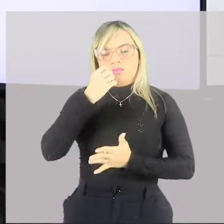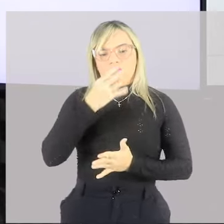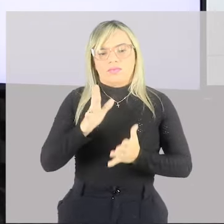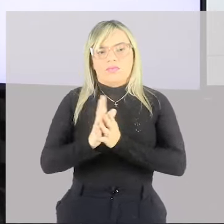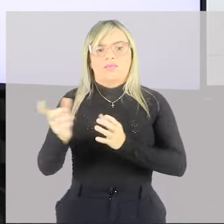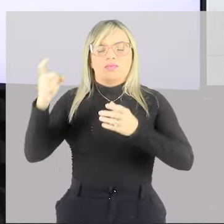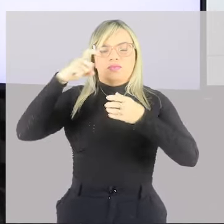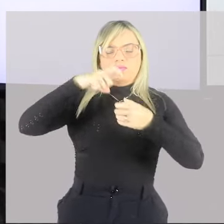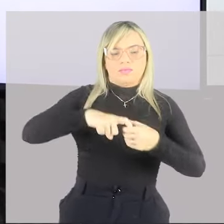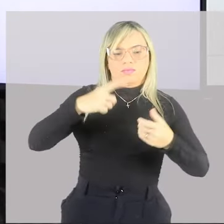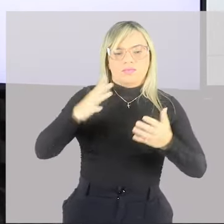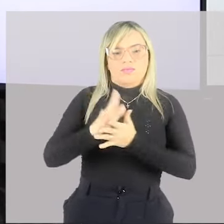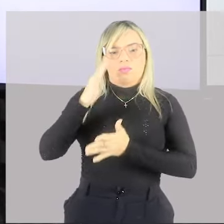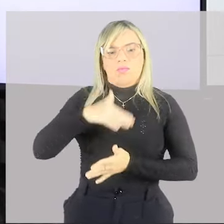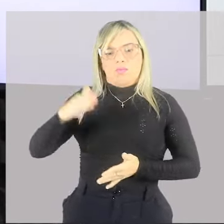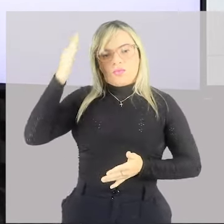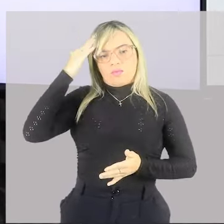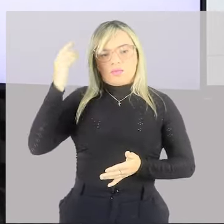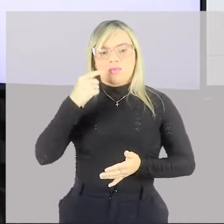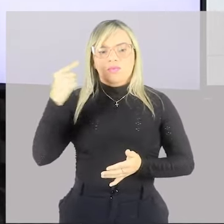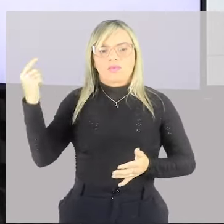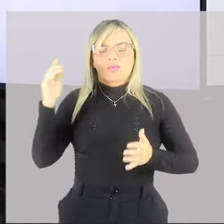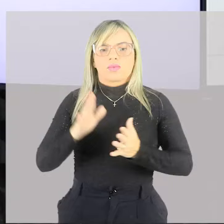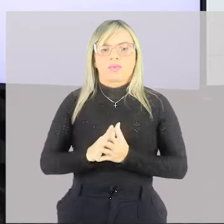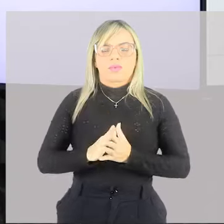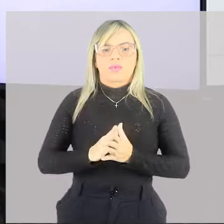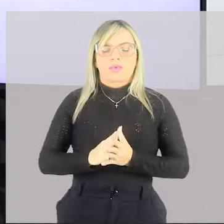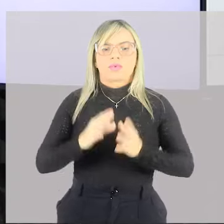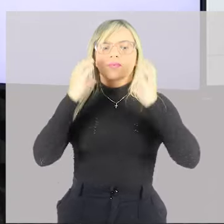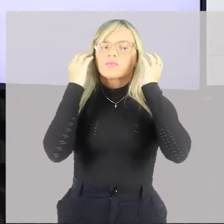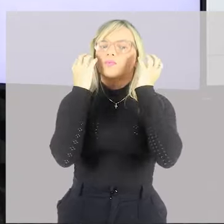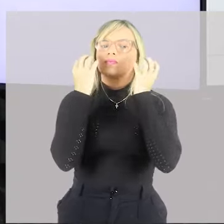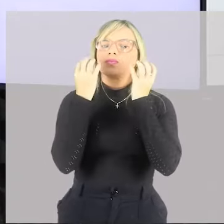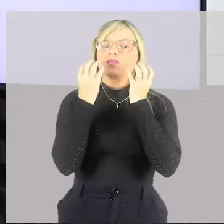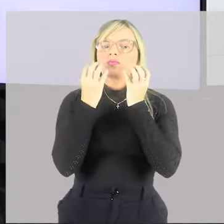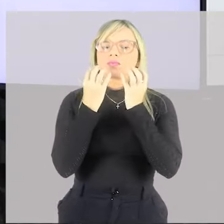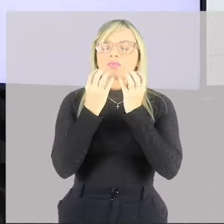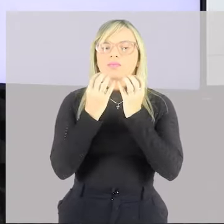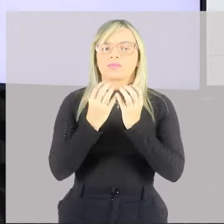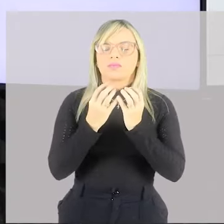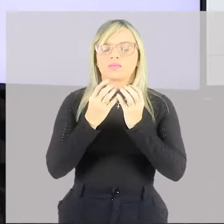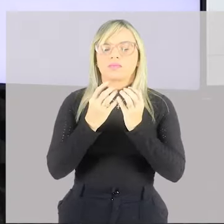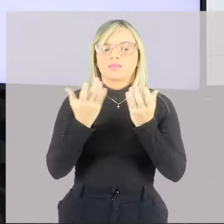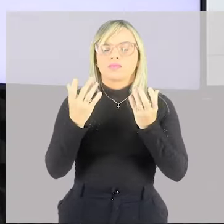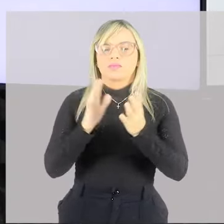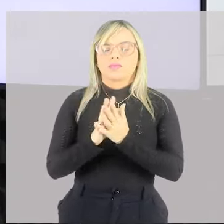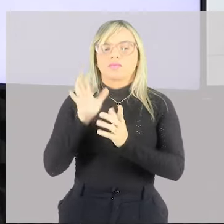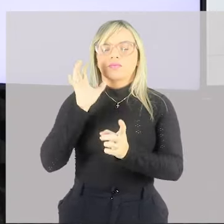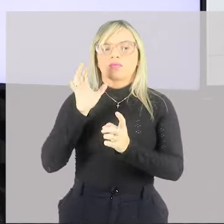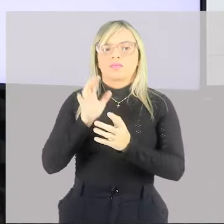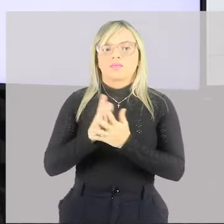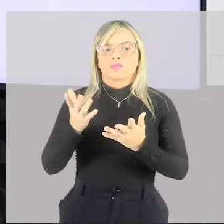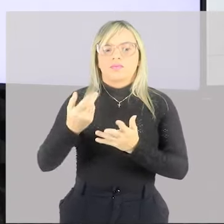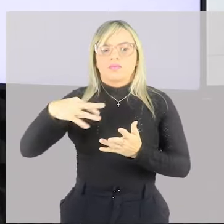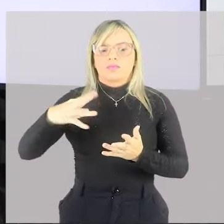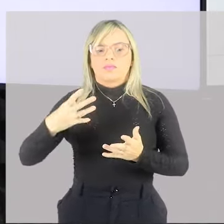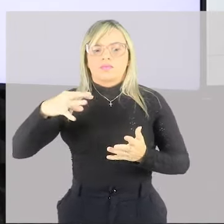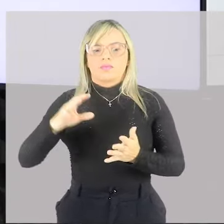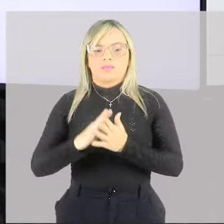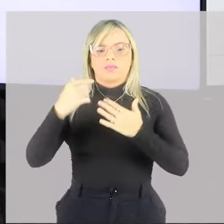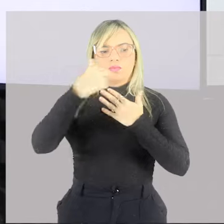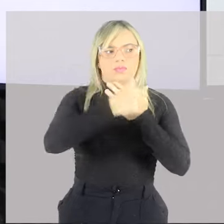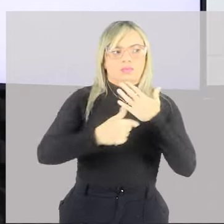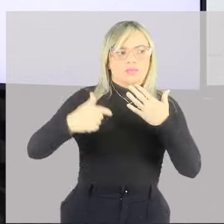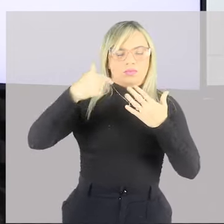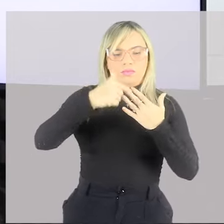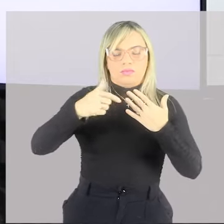vou voltar para que vocês entendam tá vendo a barba dele aqui ó olha as curvas Olha a influência do Rococó pode ver que a mão uma das mãos